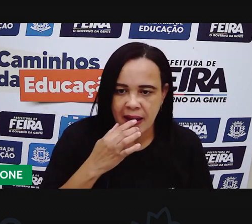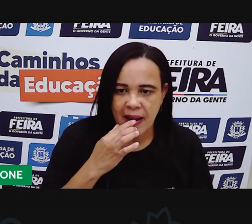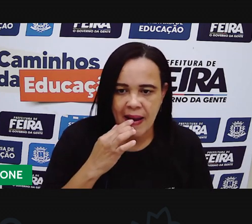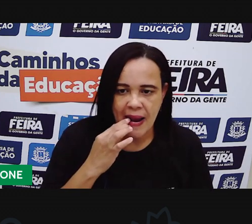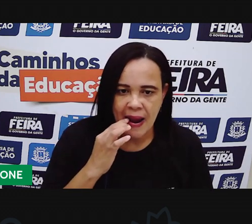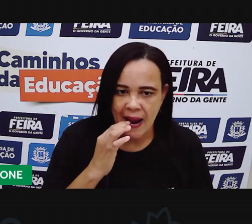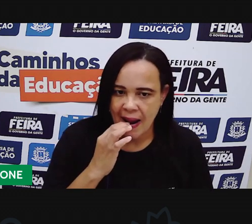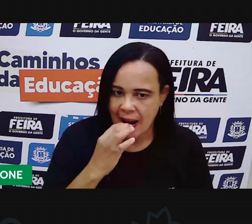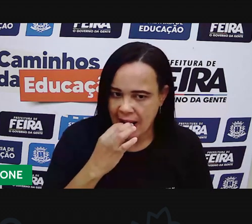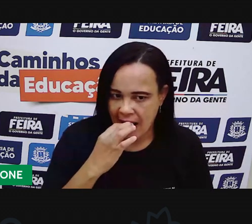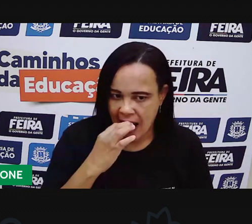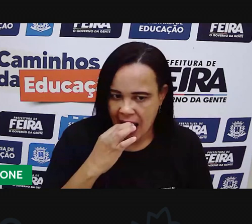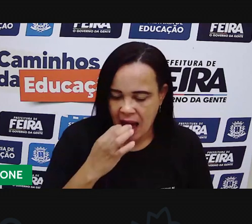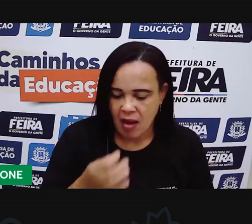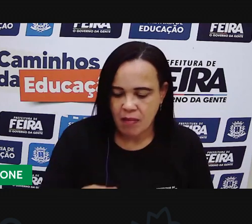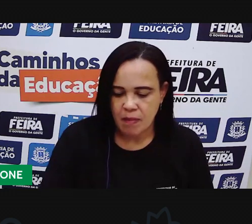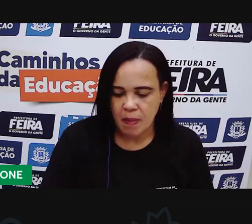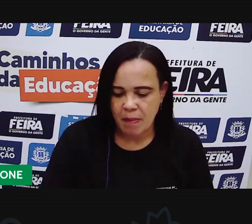Tá, vamos lá.